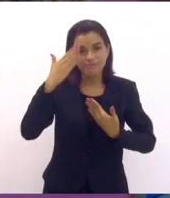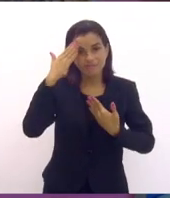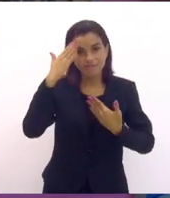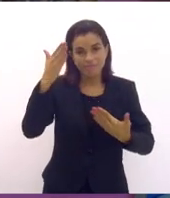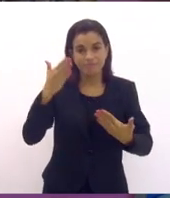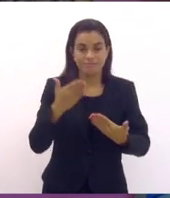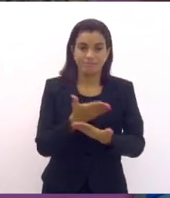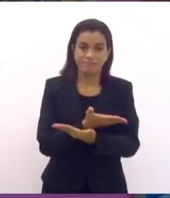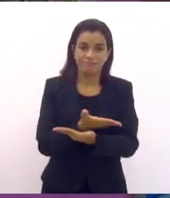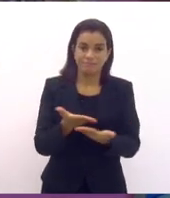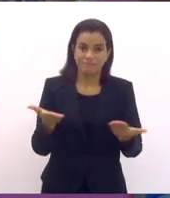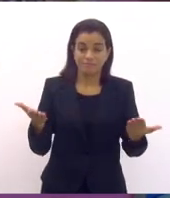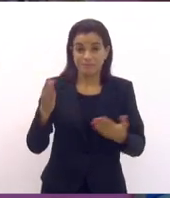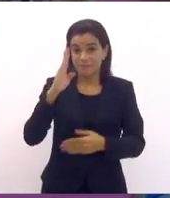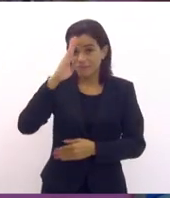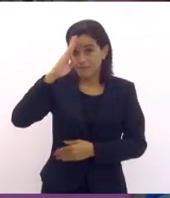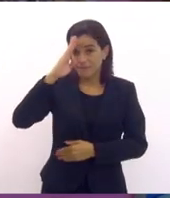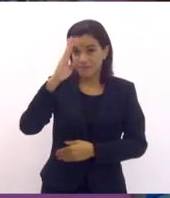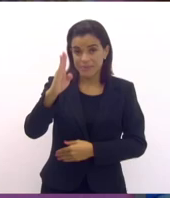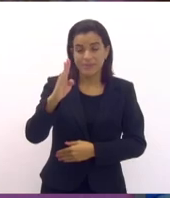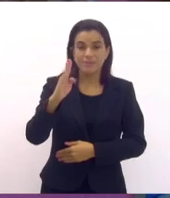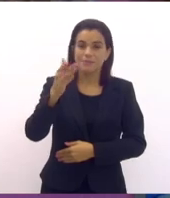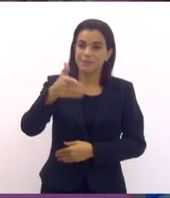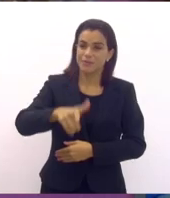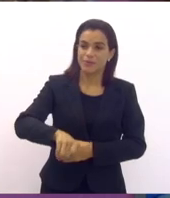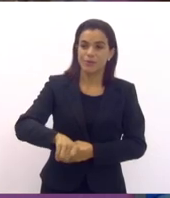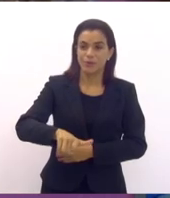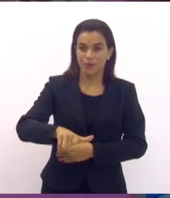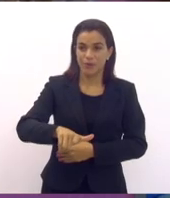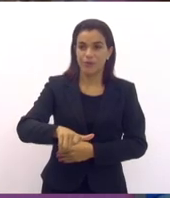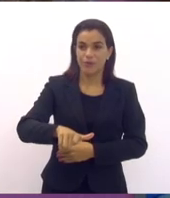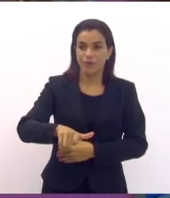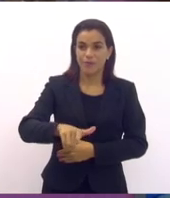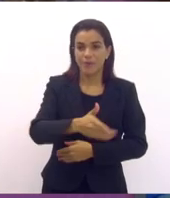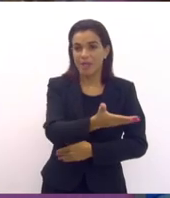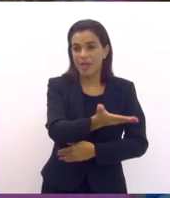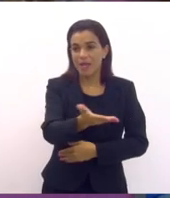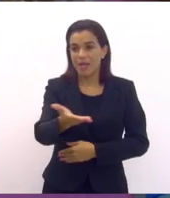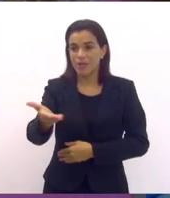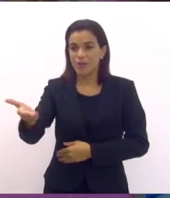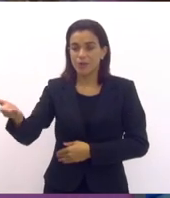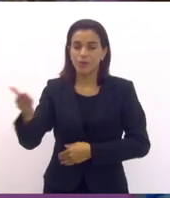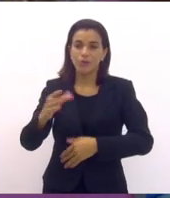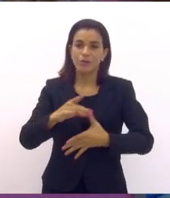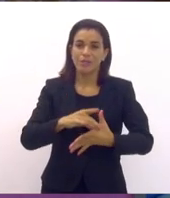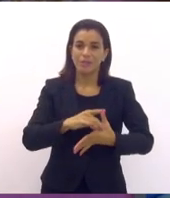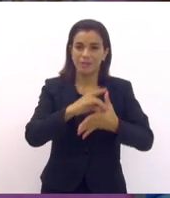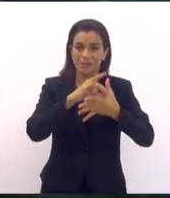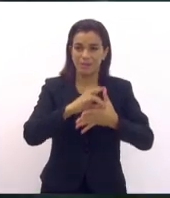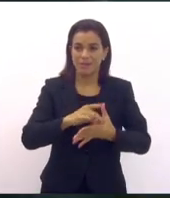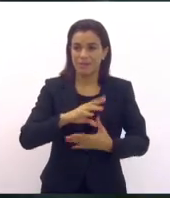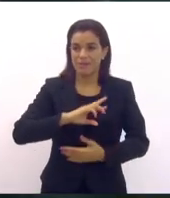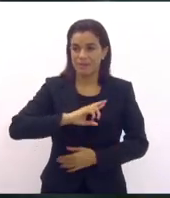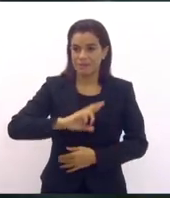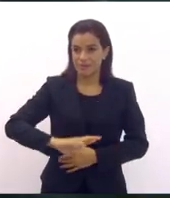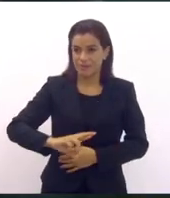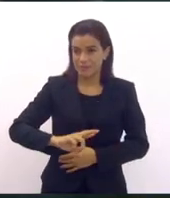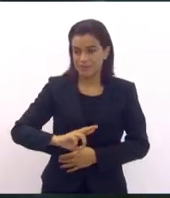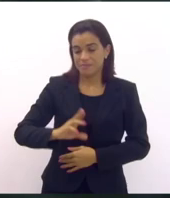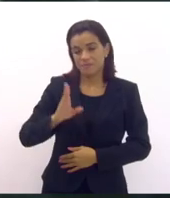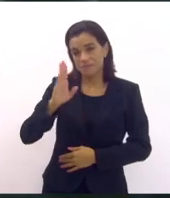vocês principalmente de novo a todas as lideranças religiosas A começar por